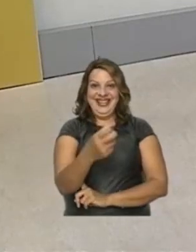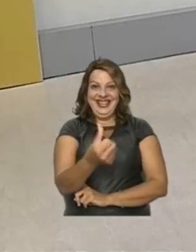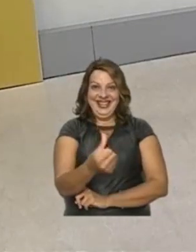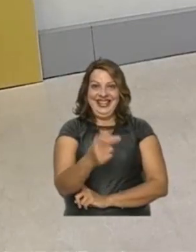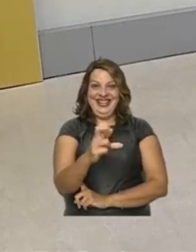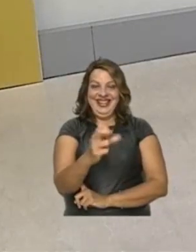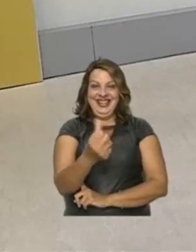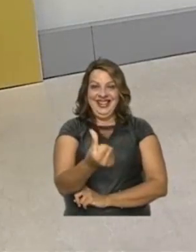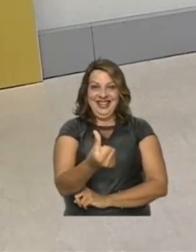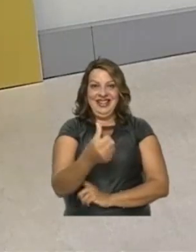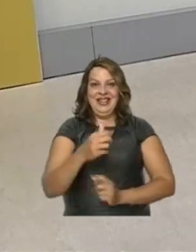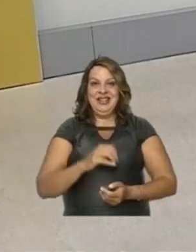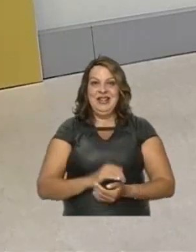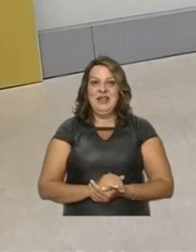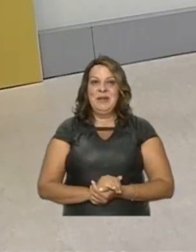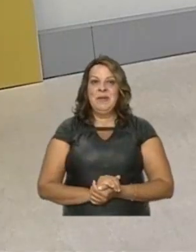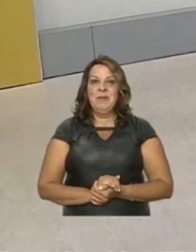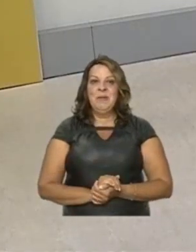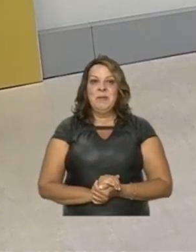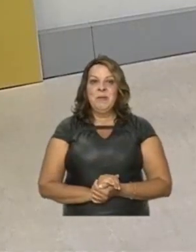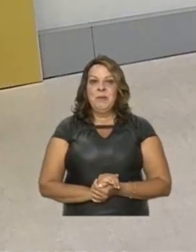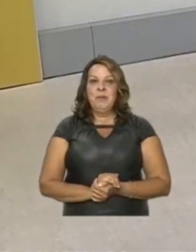56, 56.